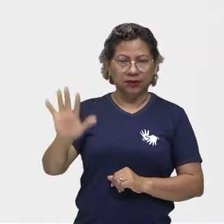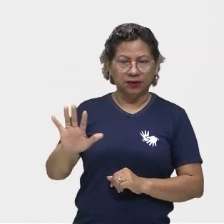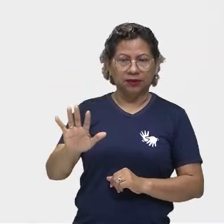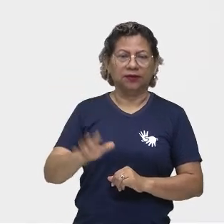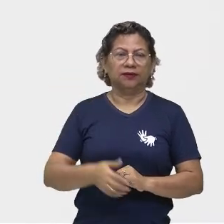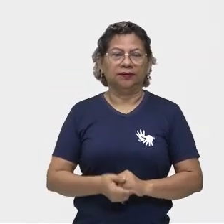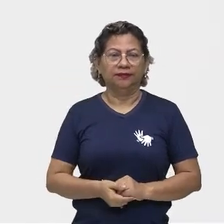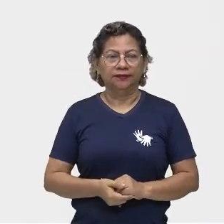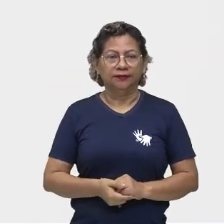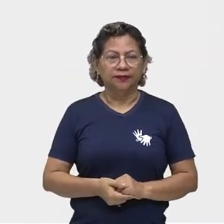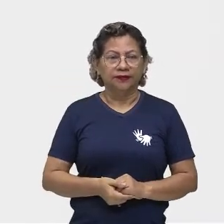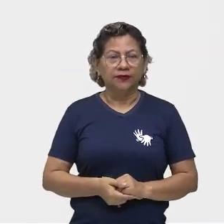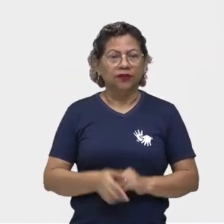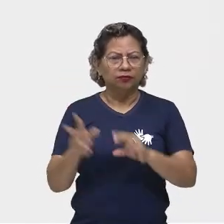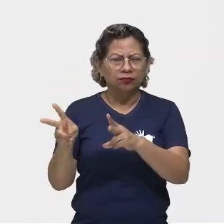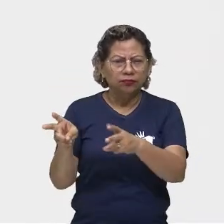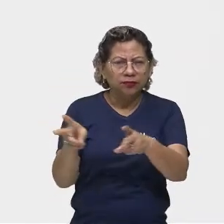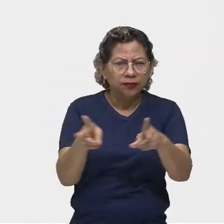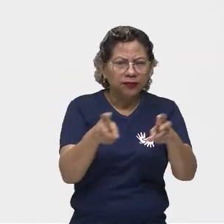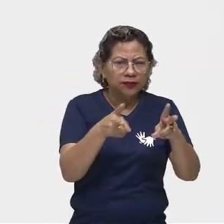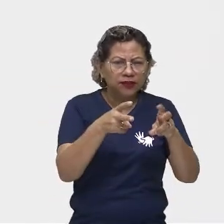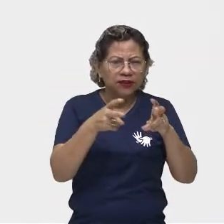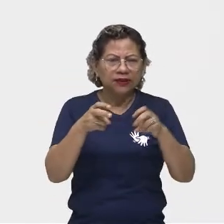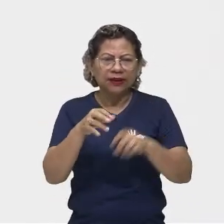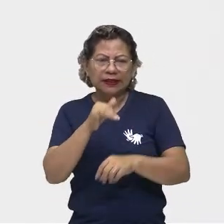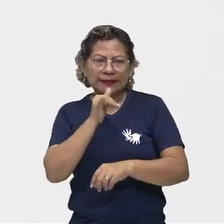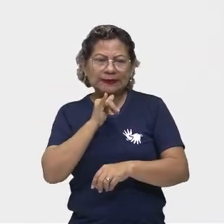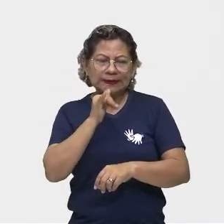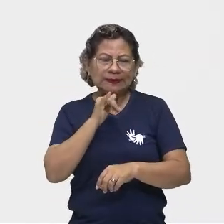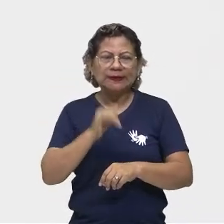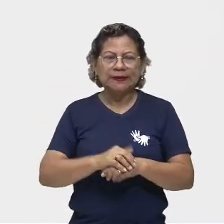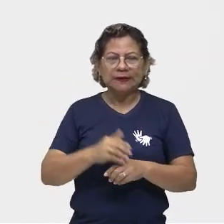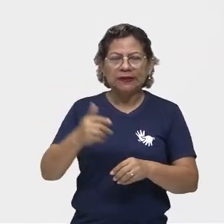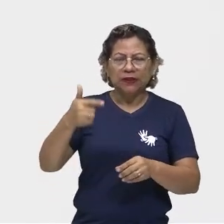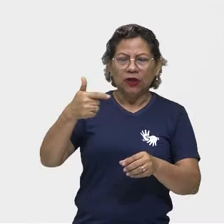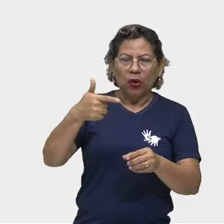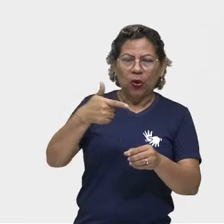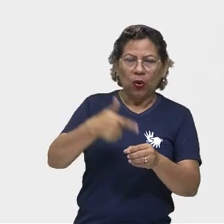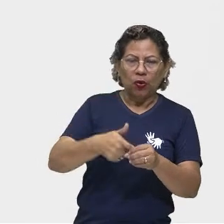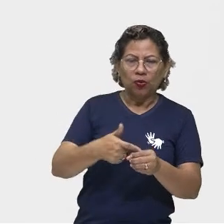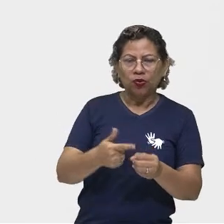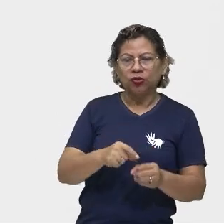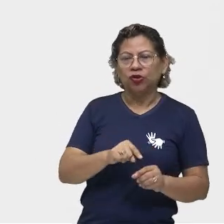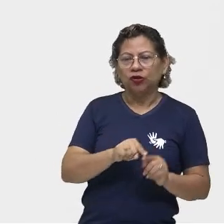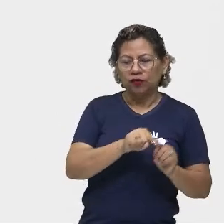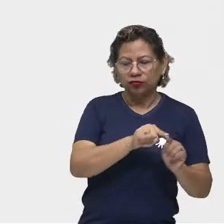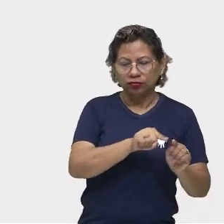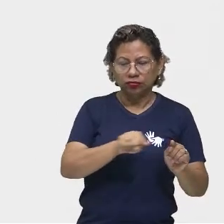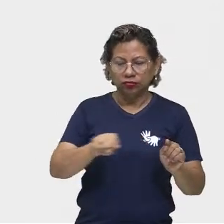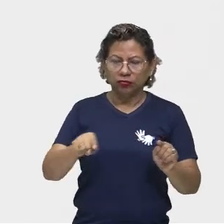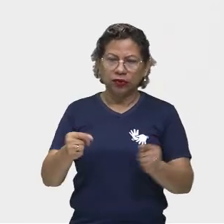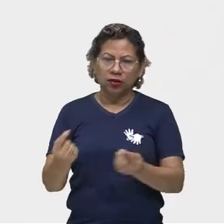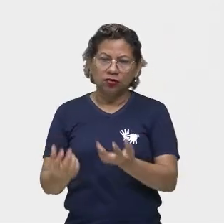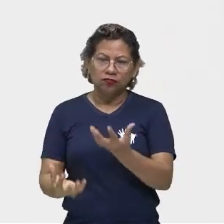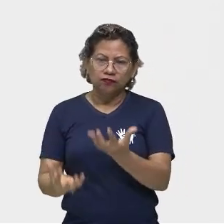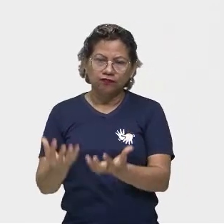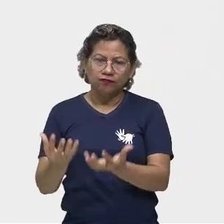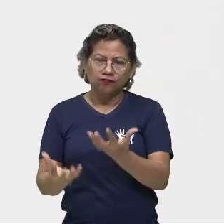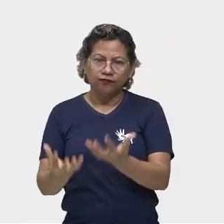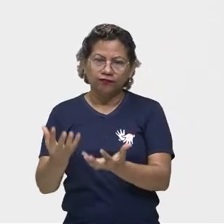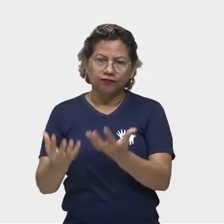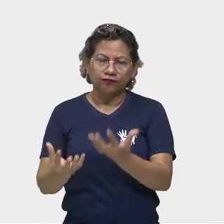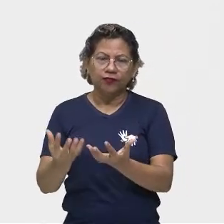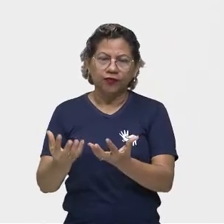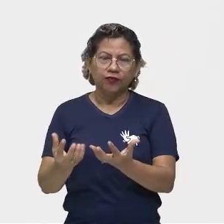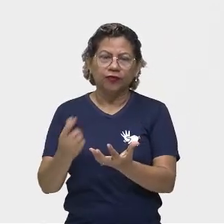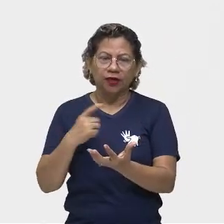Vamos iniciar observando esse combustível. Observe aqui, ó, que a gente tem um combustível, tem fogo, tem algo